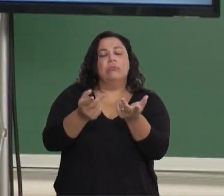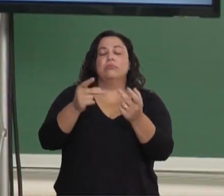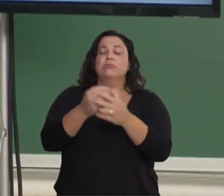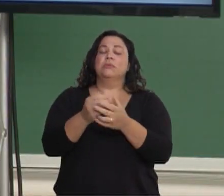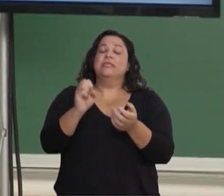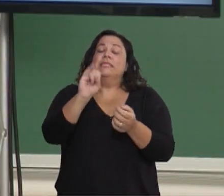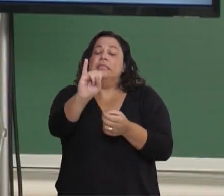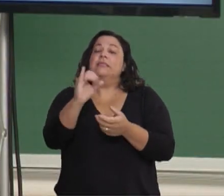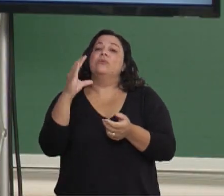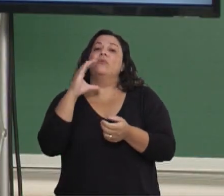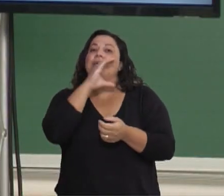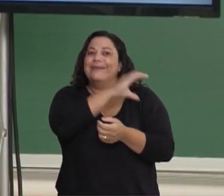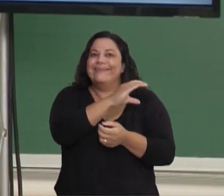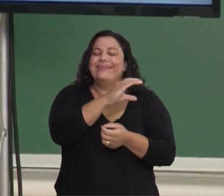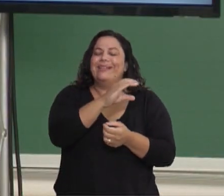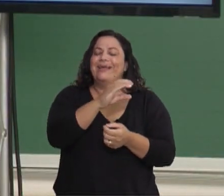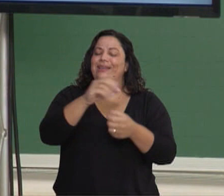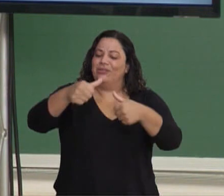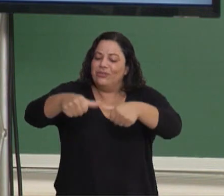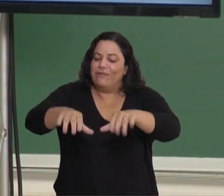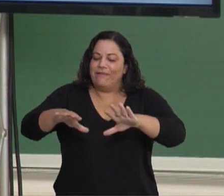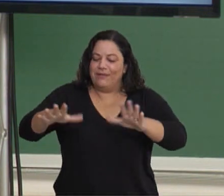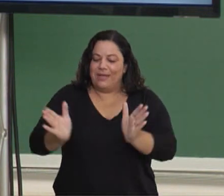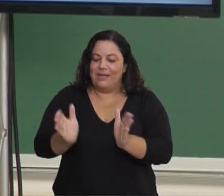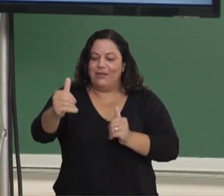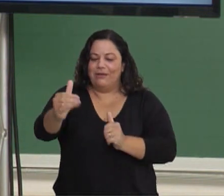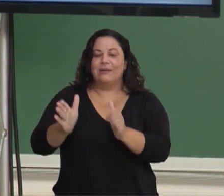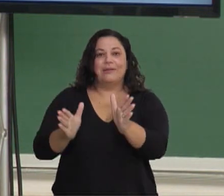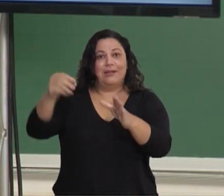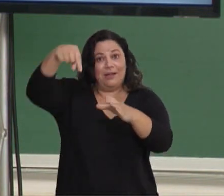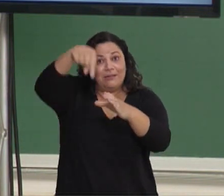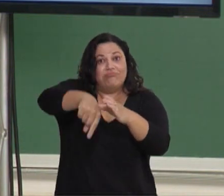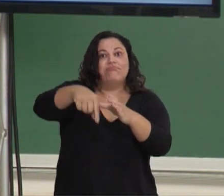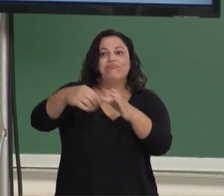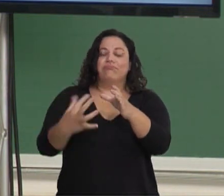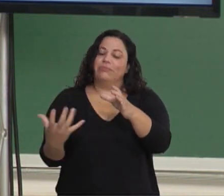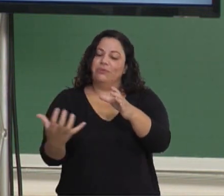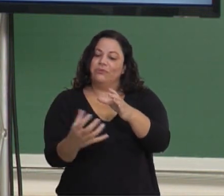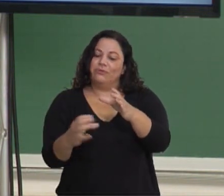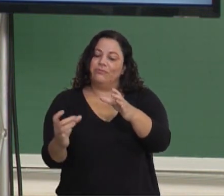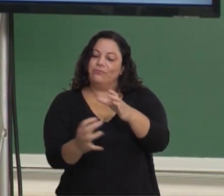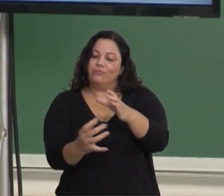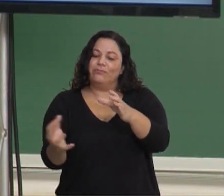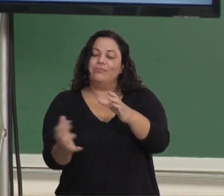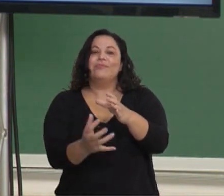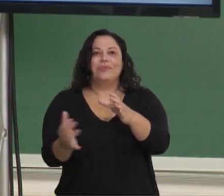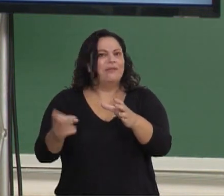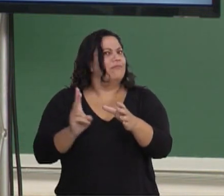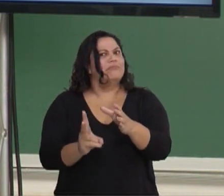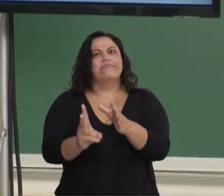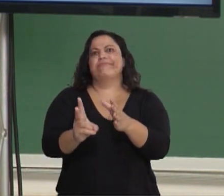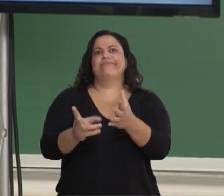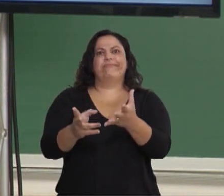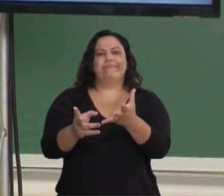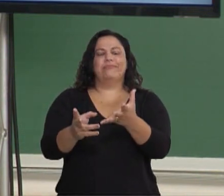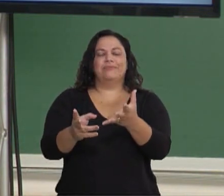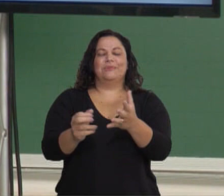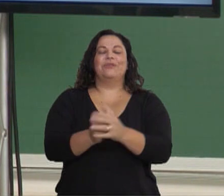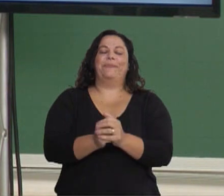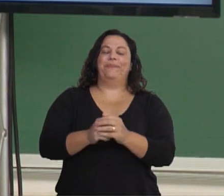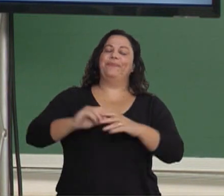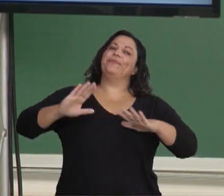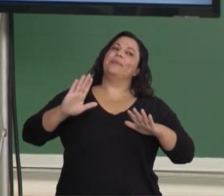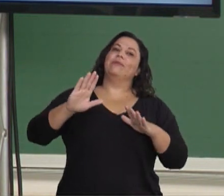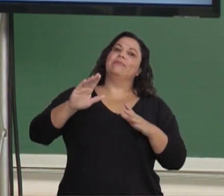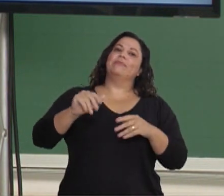aquecido. Não importa o que esteja no interior, se estiver quente ou se estiver frio, ele vai manter. Esse é o conceito que temos ali. Então, avançando,